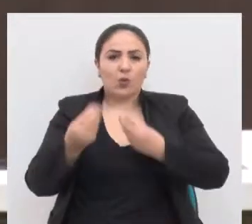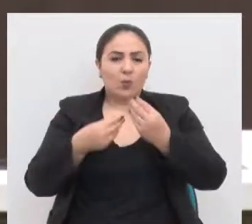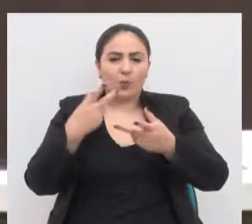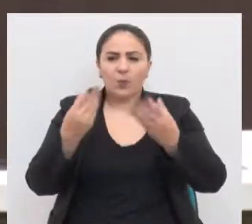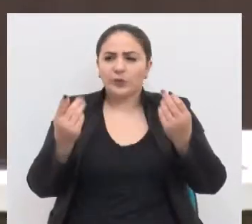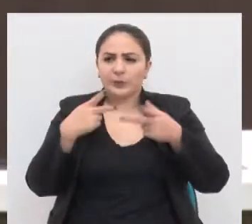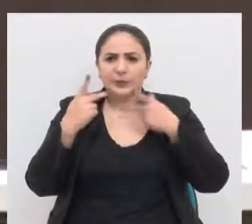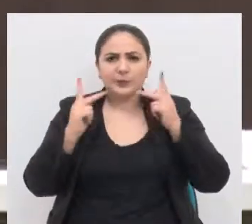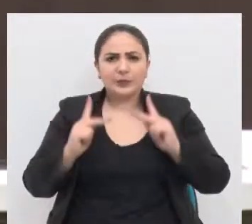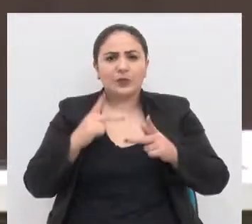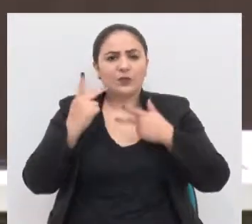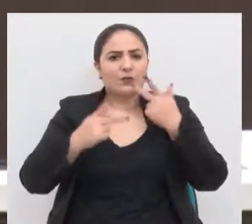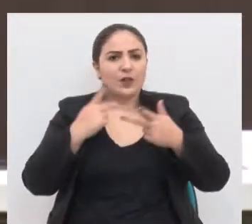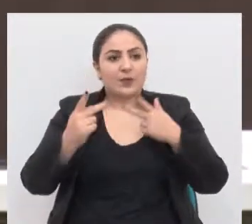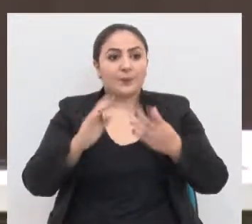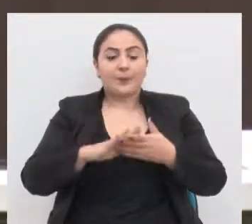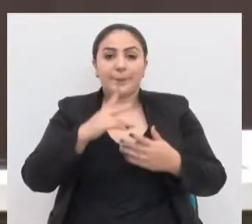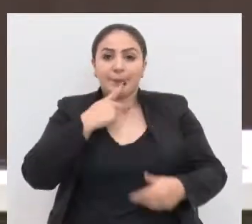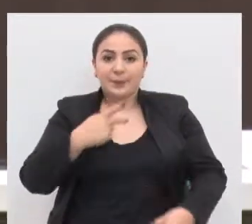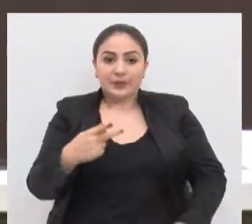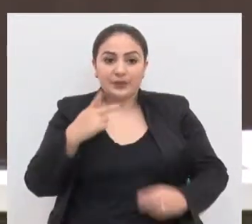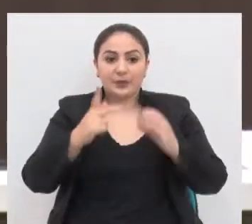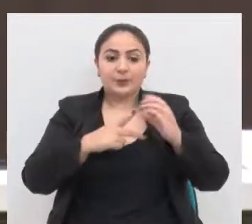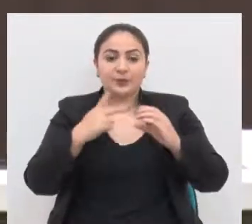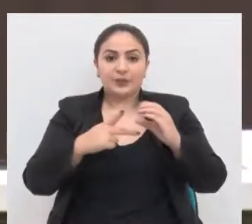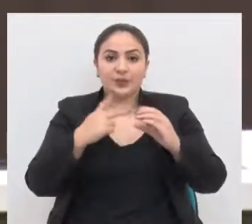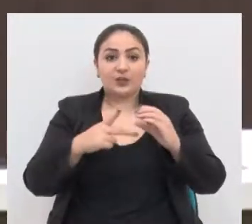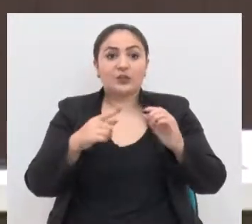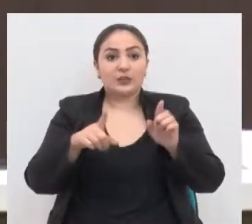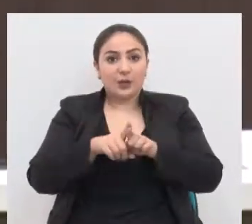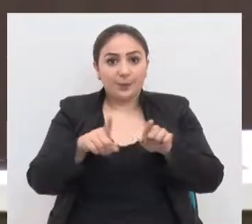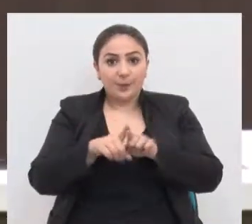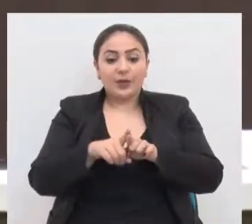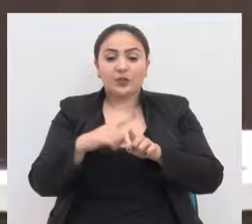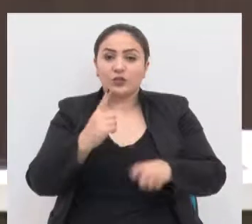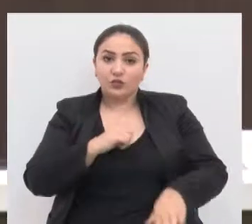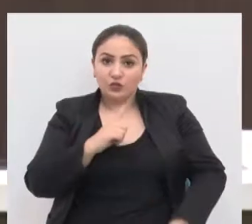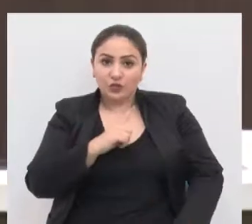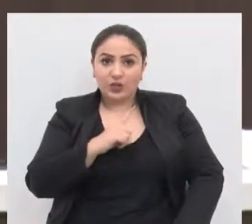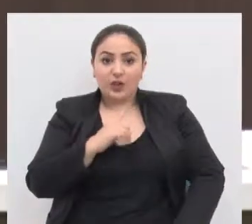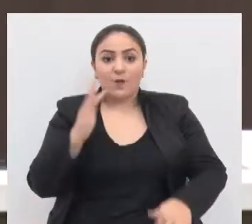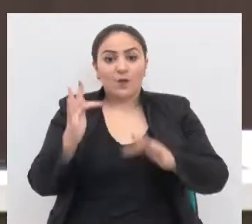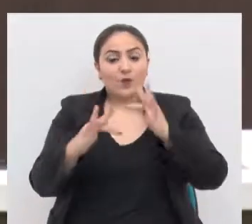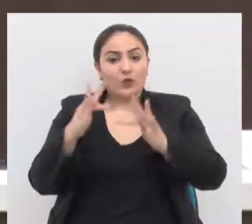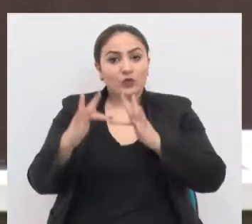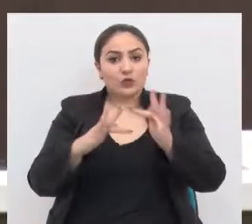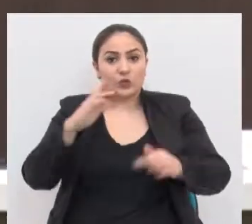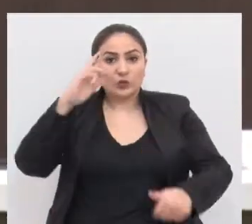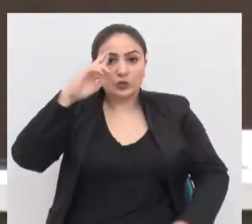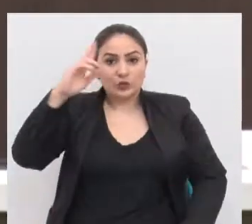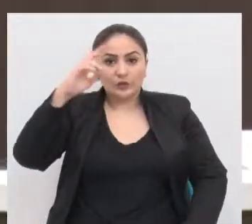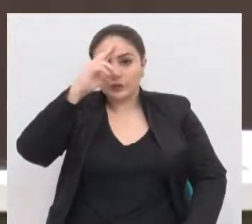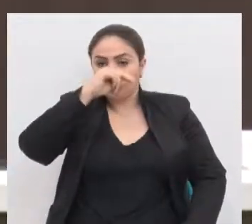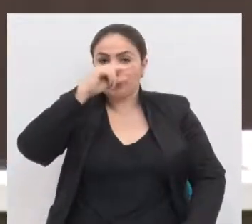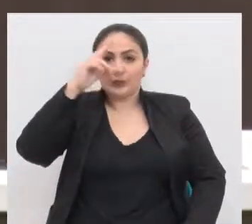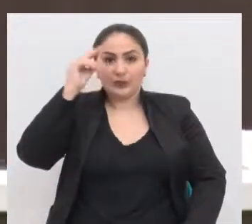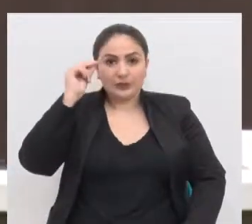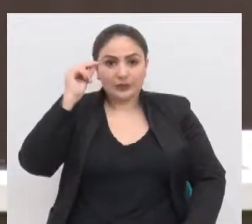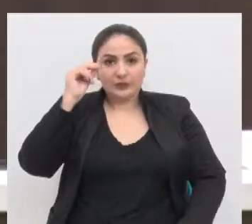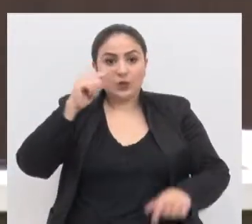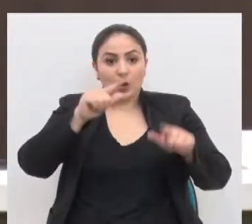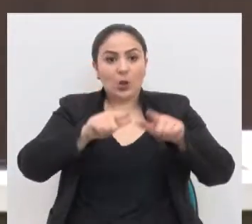Miranda. Como presidente da Câmara, também acumulava a função de chefe do